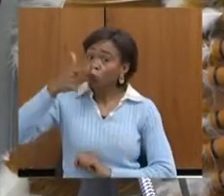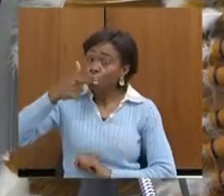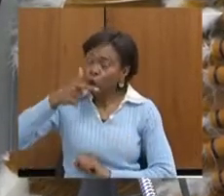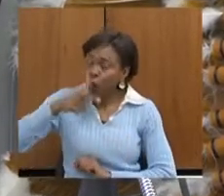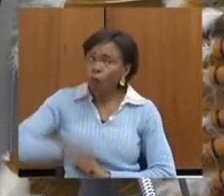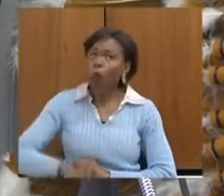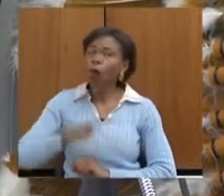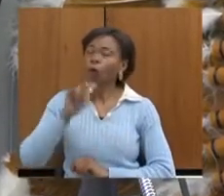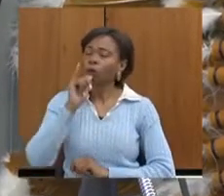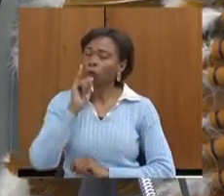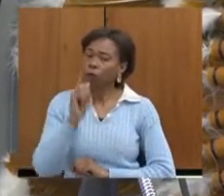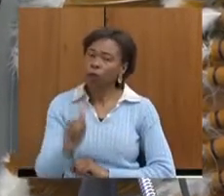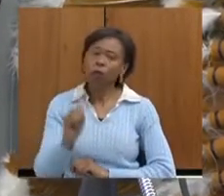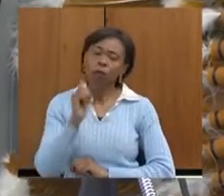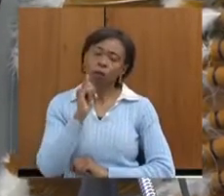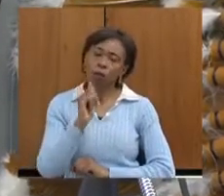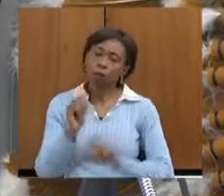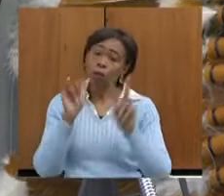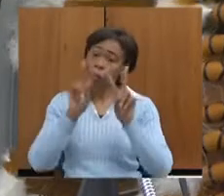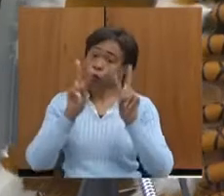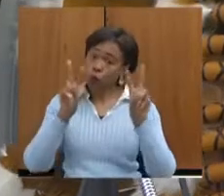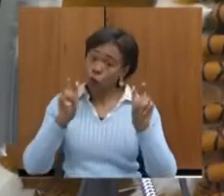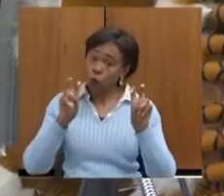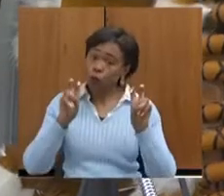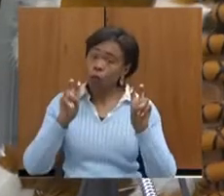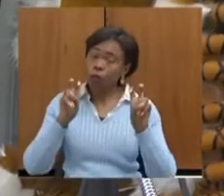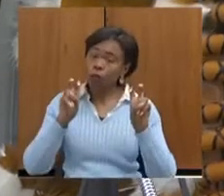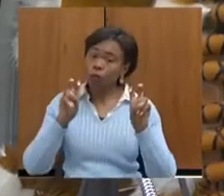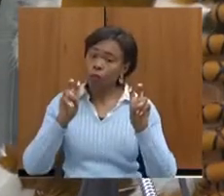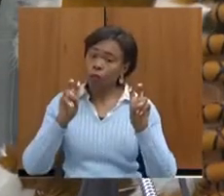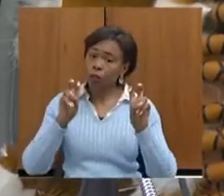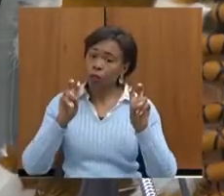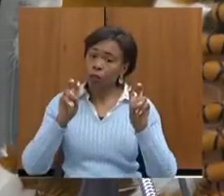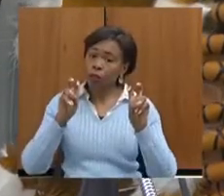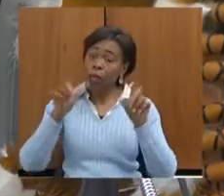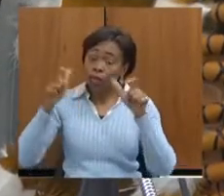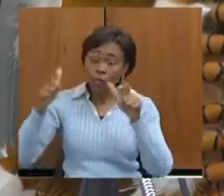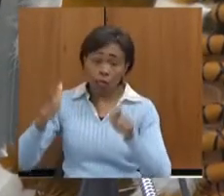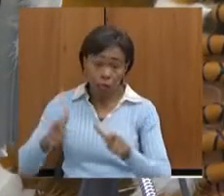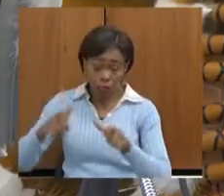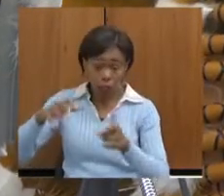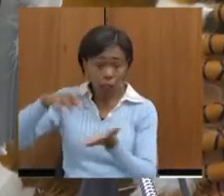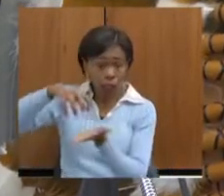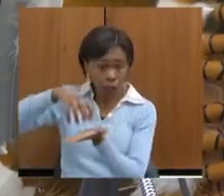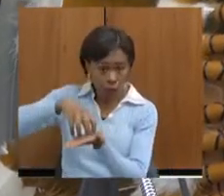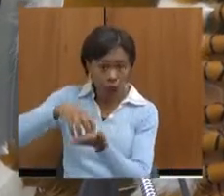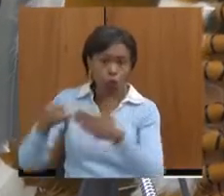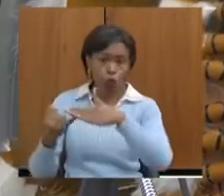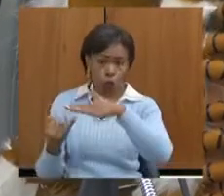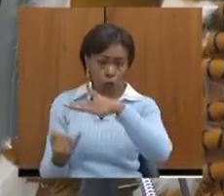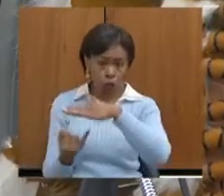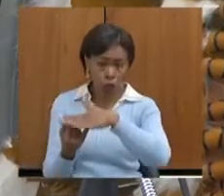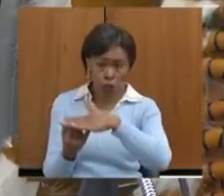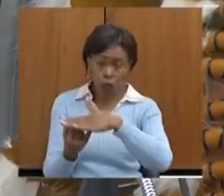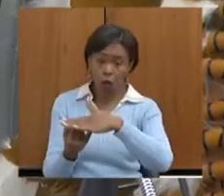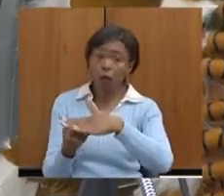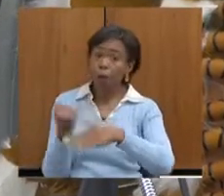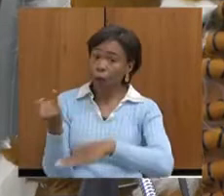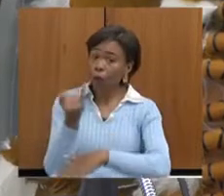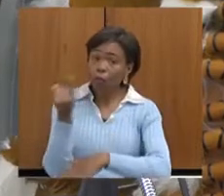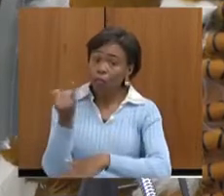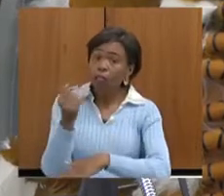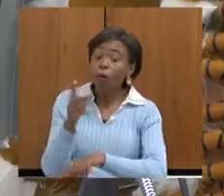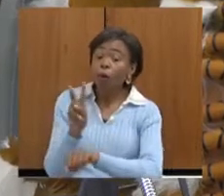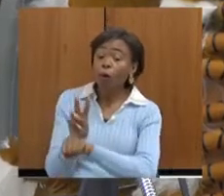dizendo sobre a importância desse espaço institucional que protege o direito do